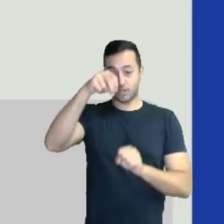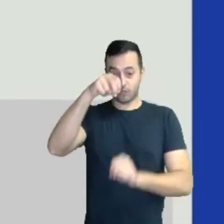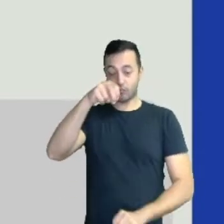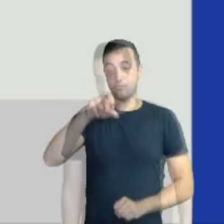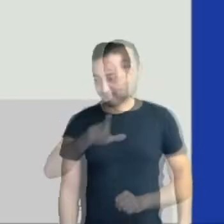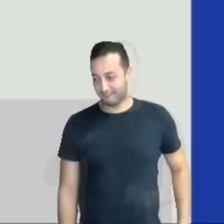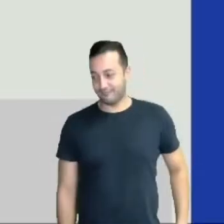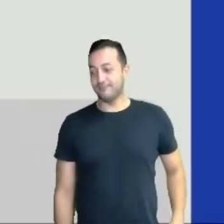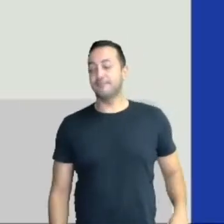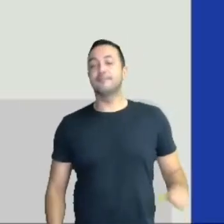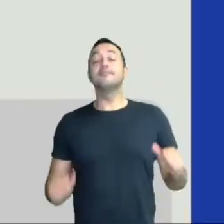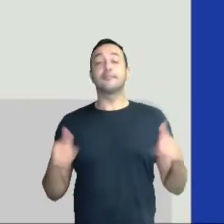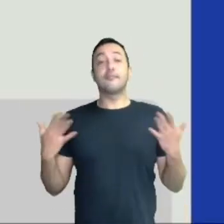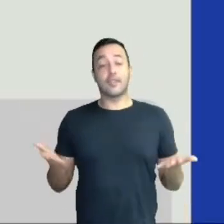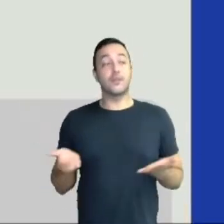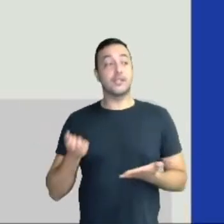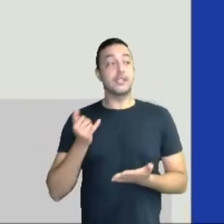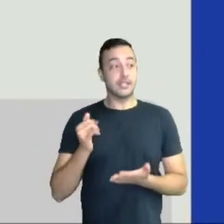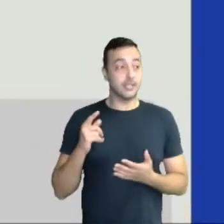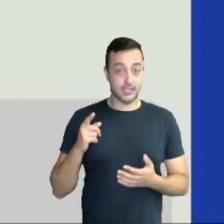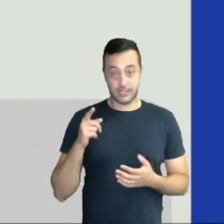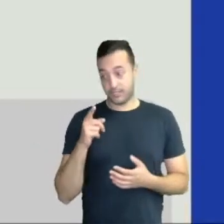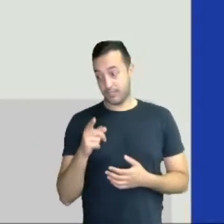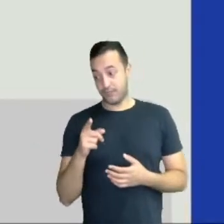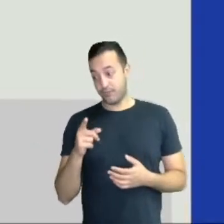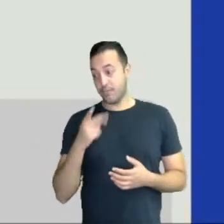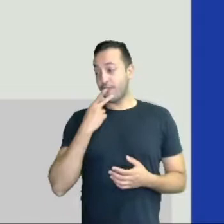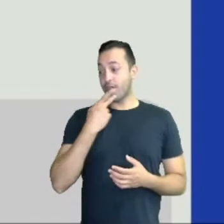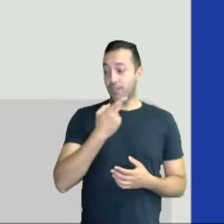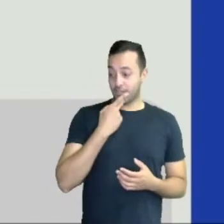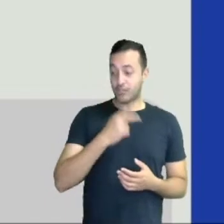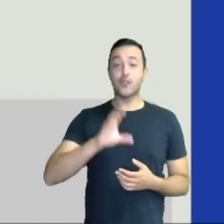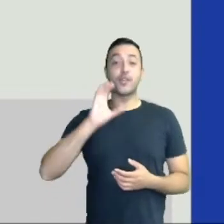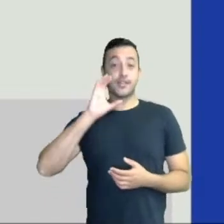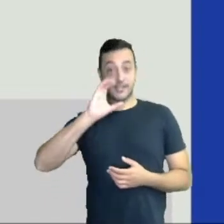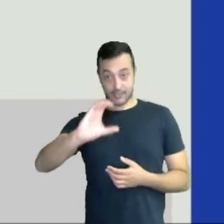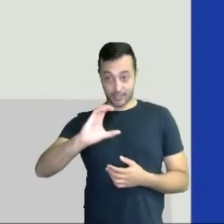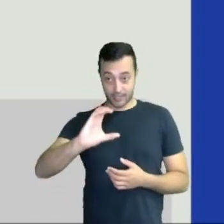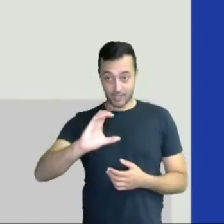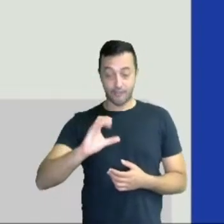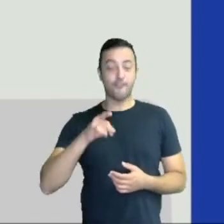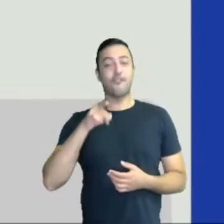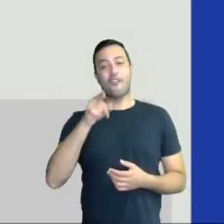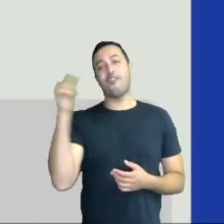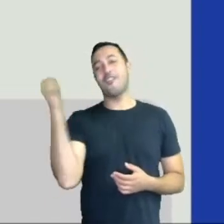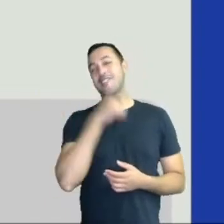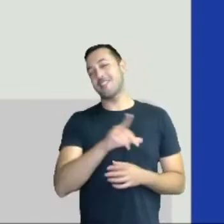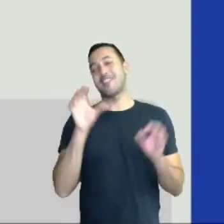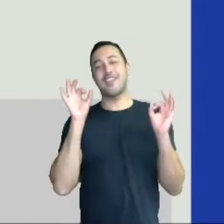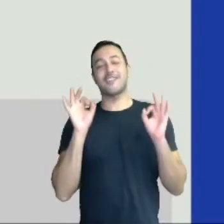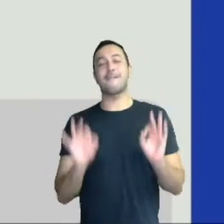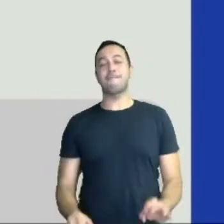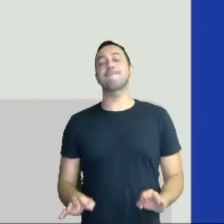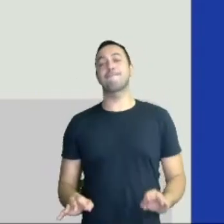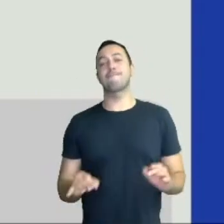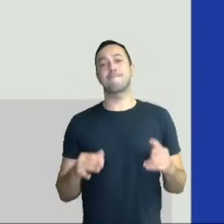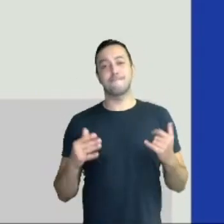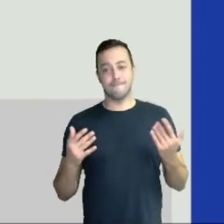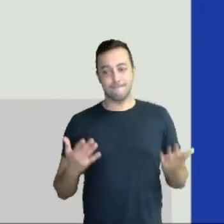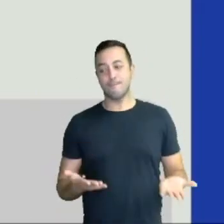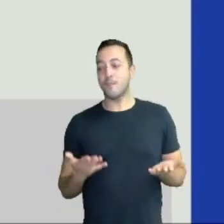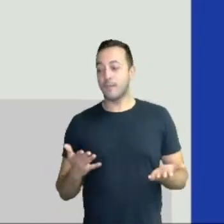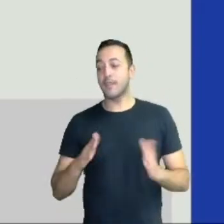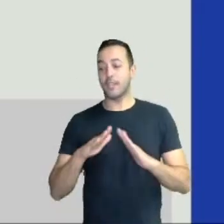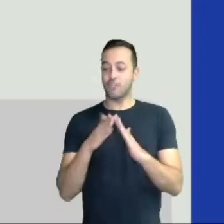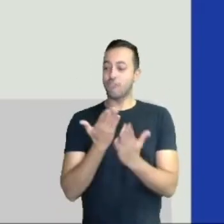leste e oeste. Então, se você disse letra C, você acertou. Olha aí, ó.